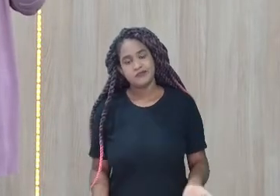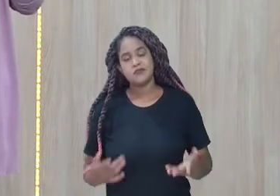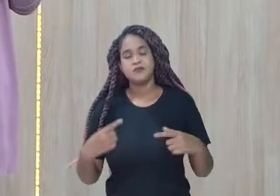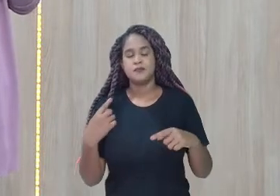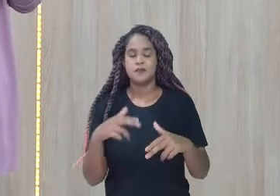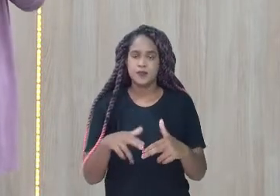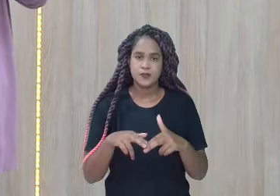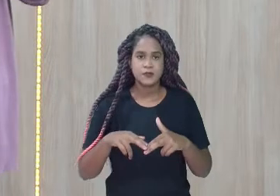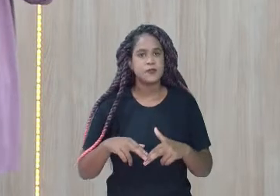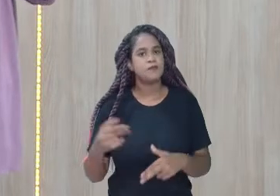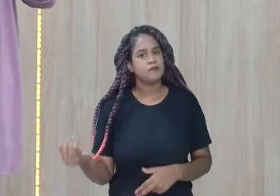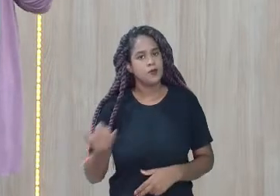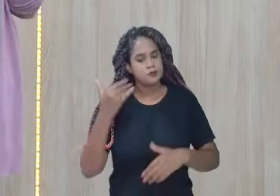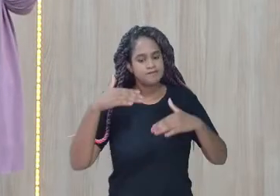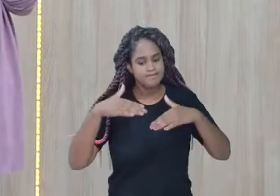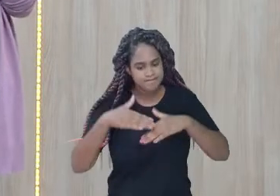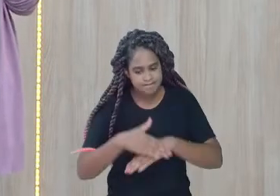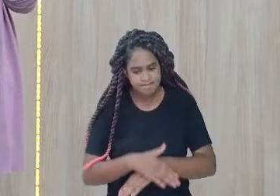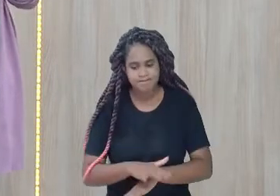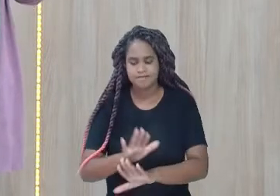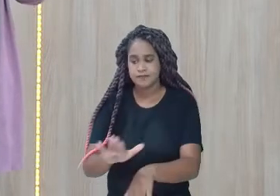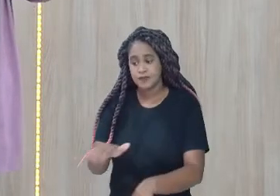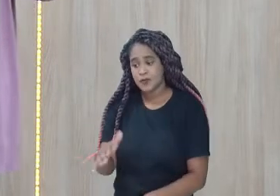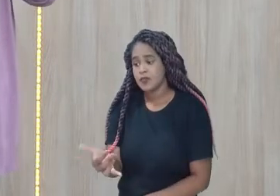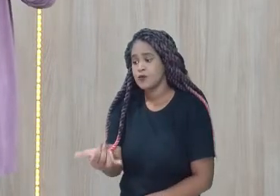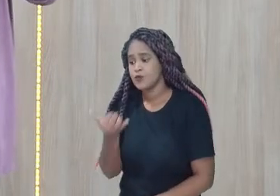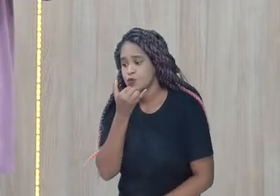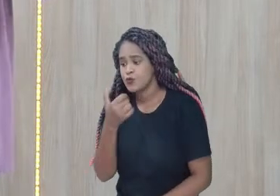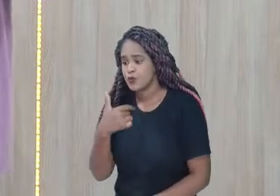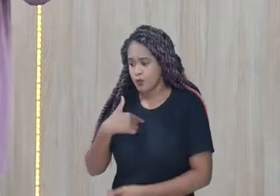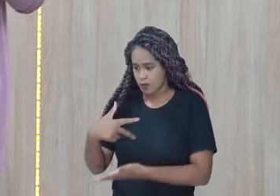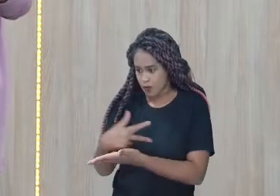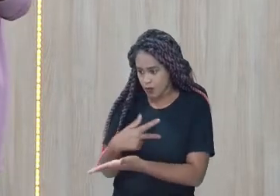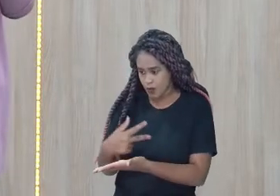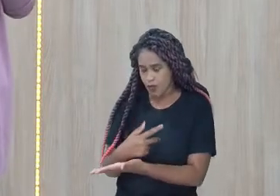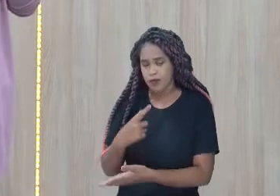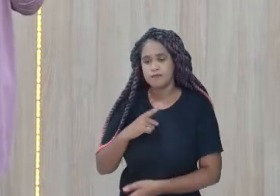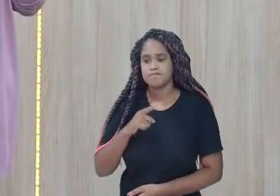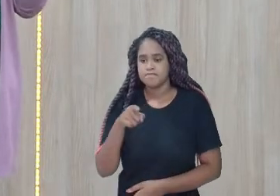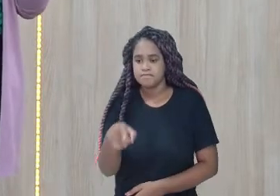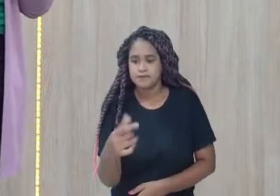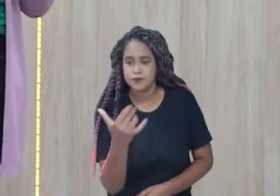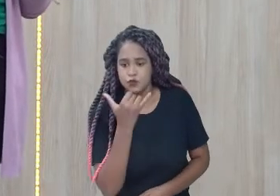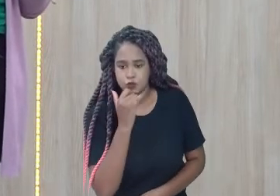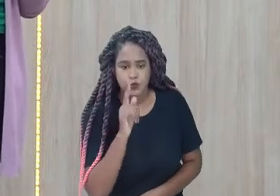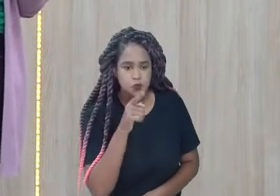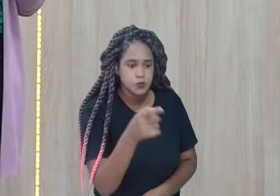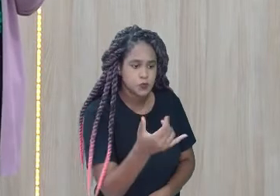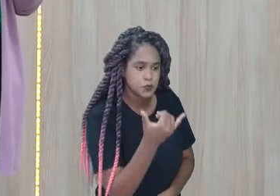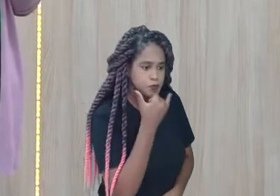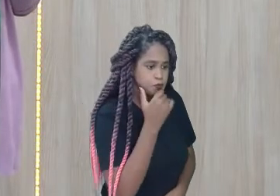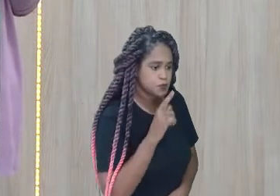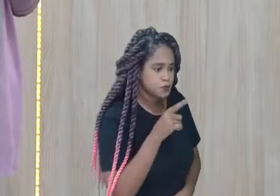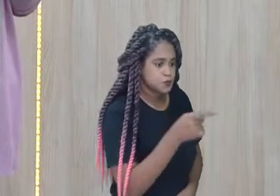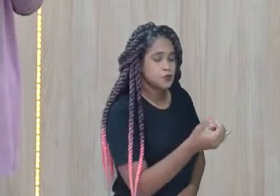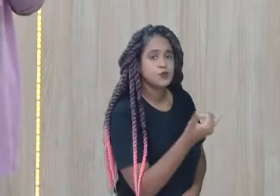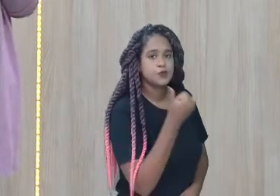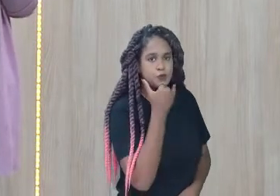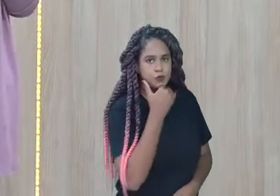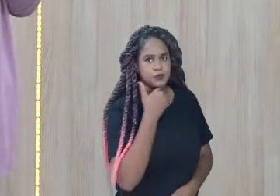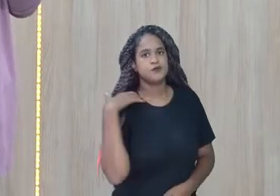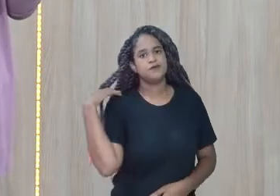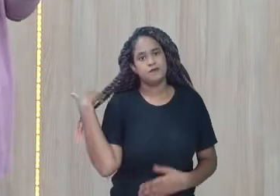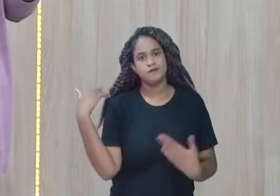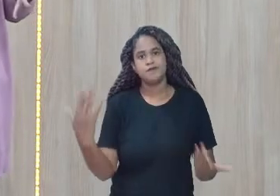ter humildade, voltar e dizer, opa, errei aqui, vou ali pedir desculpa, vou ali tentar consertar esse relacionamento, né,